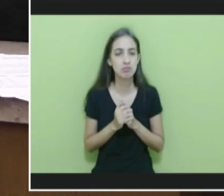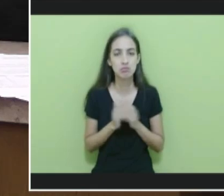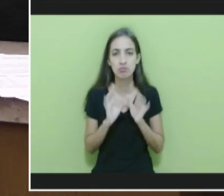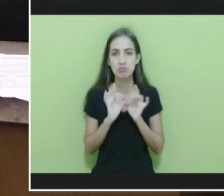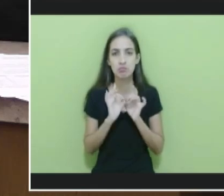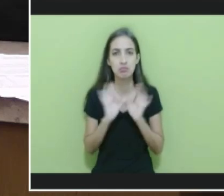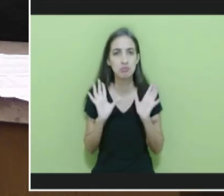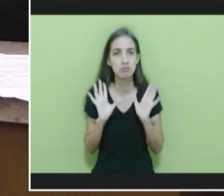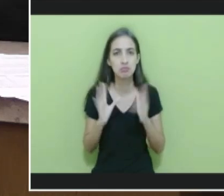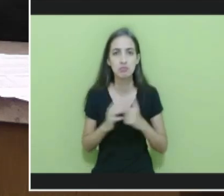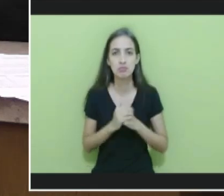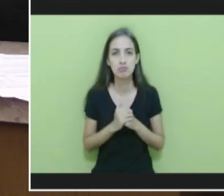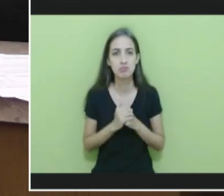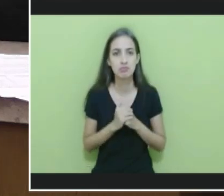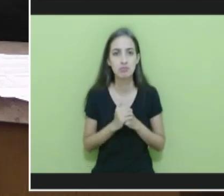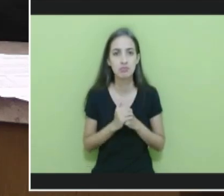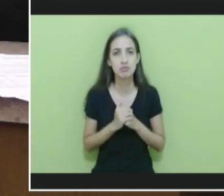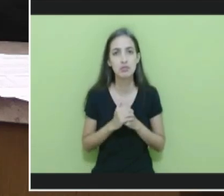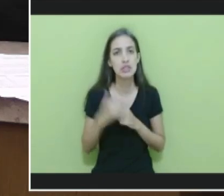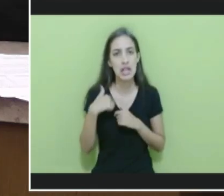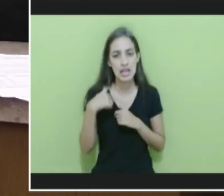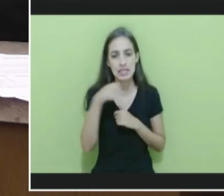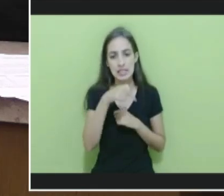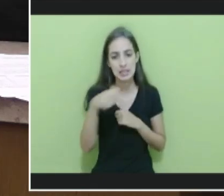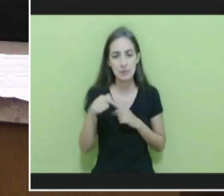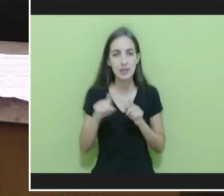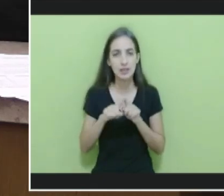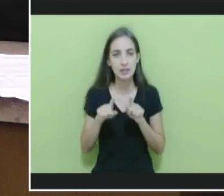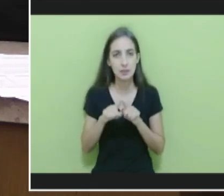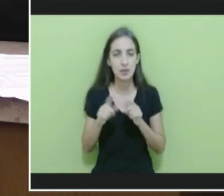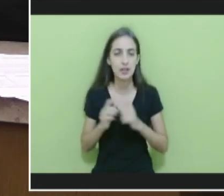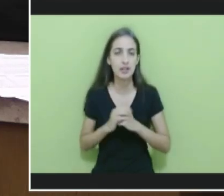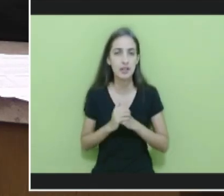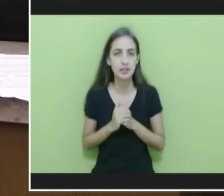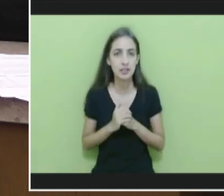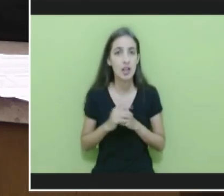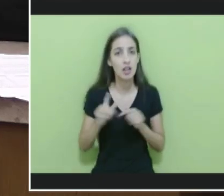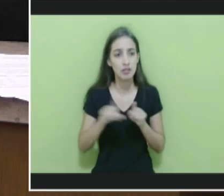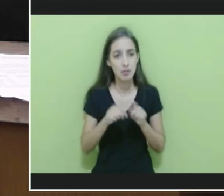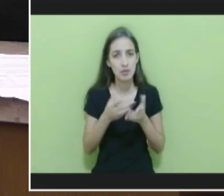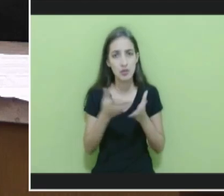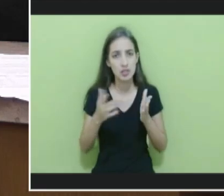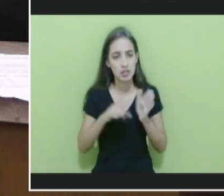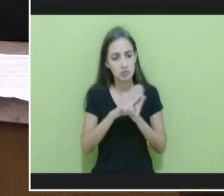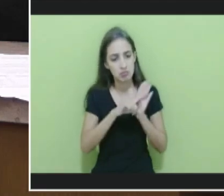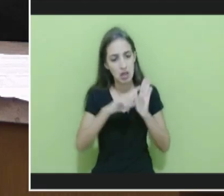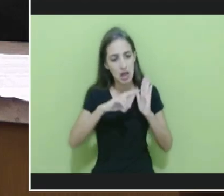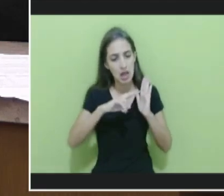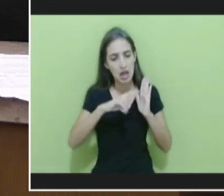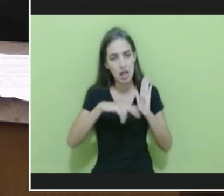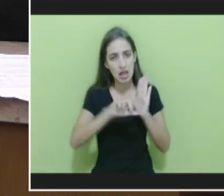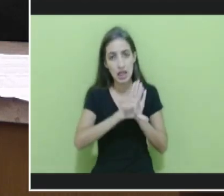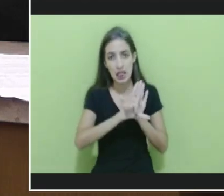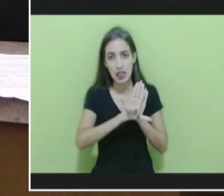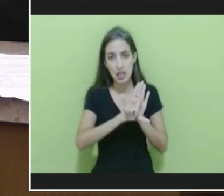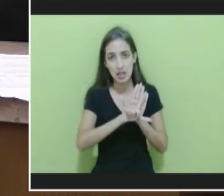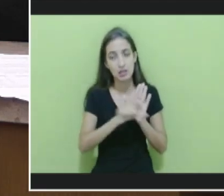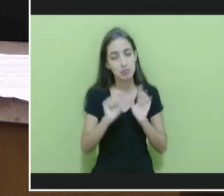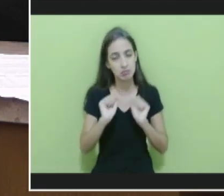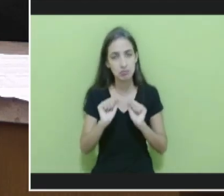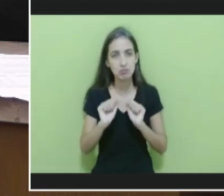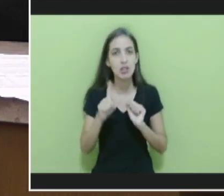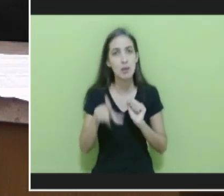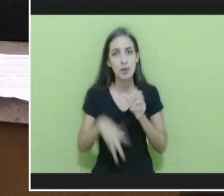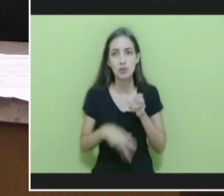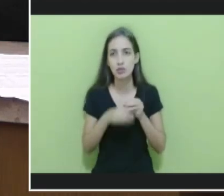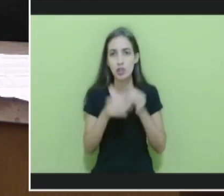no decorrer da semana ou após a análise da lei em si. A gente fica aberto para complementar com alguma informação